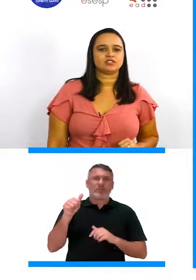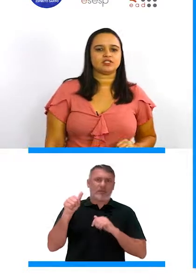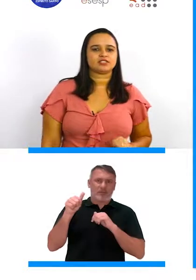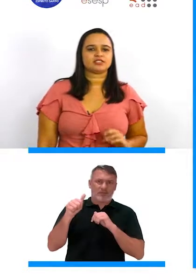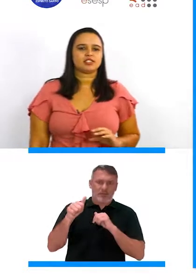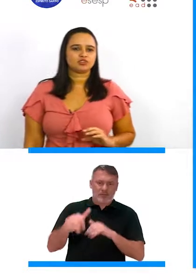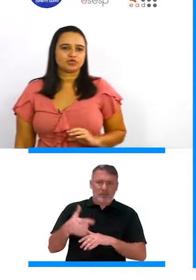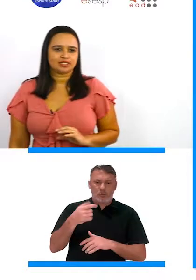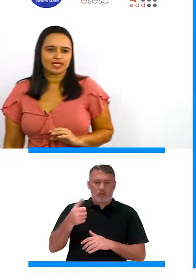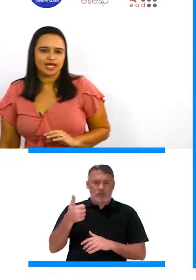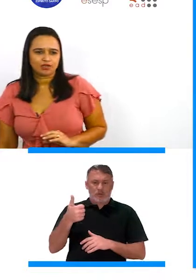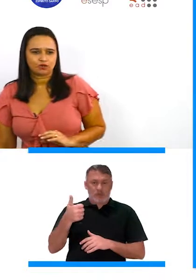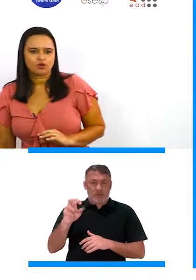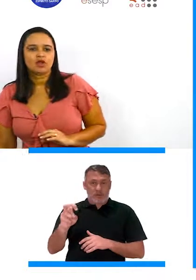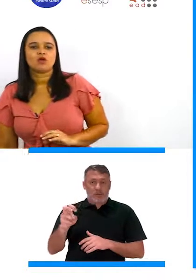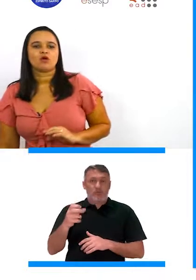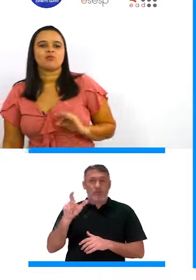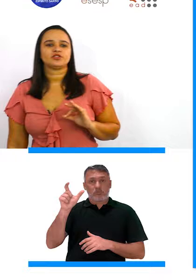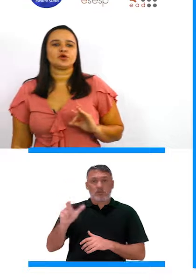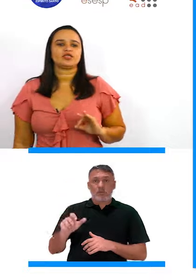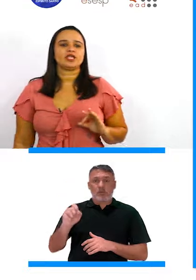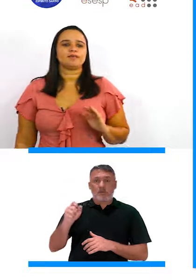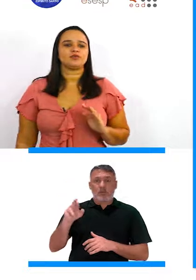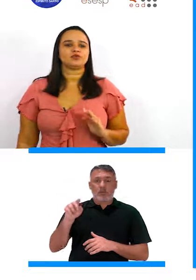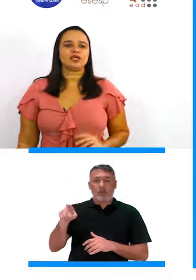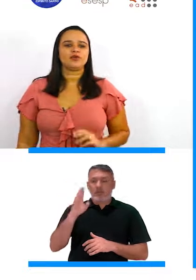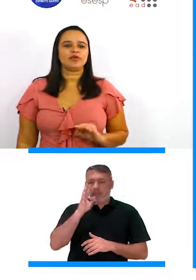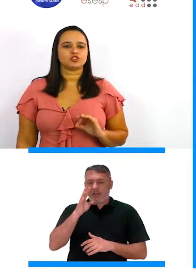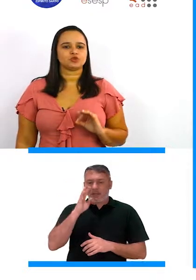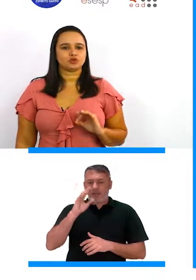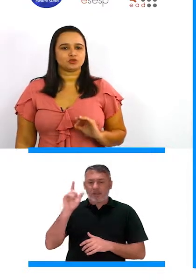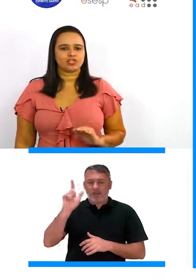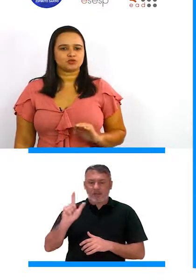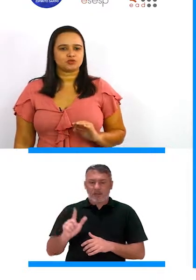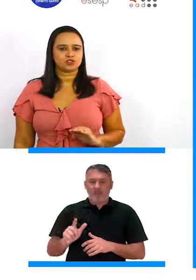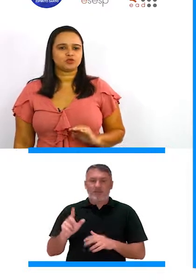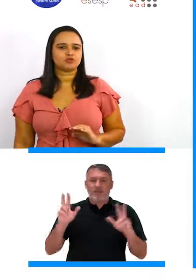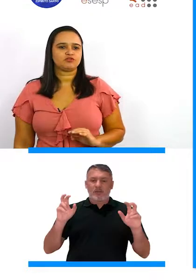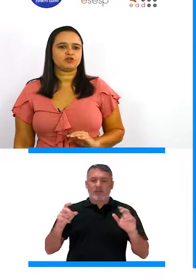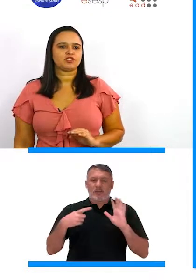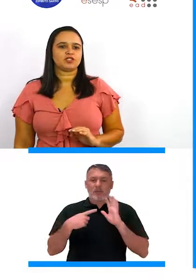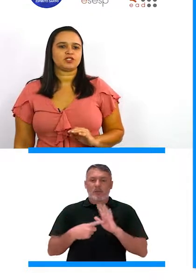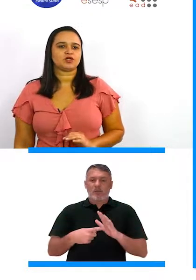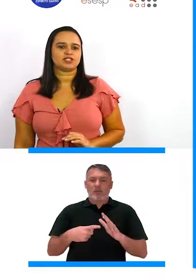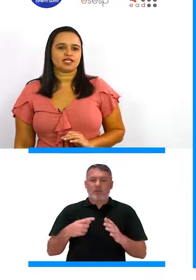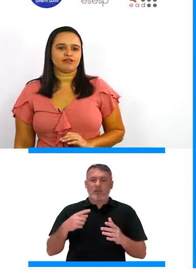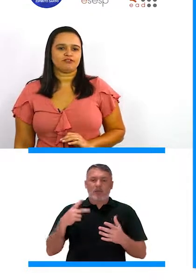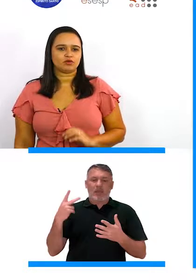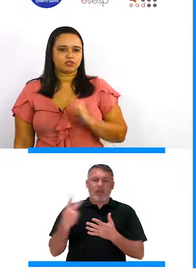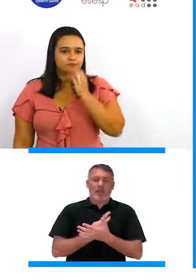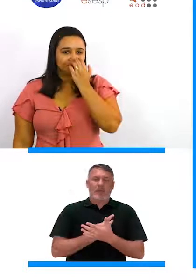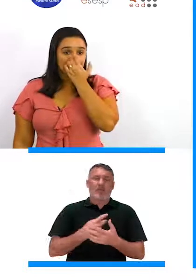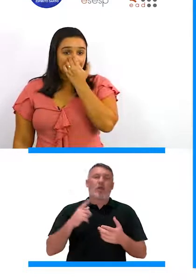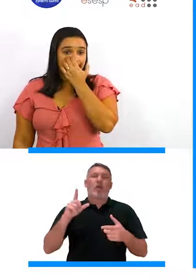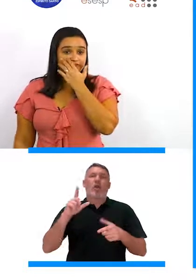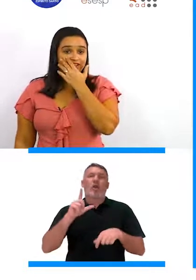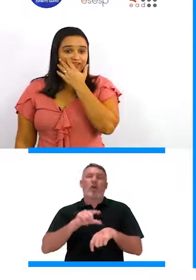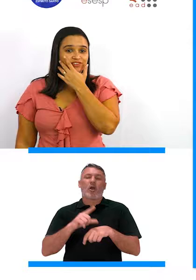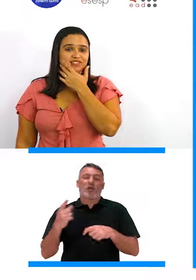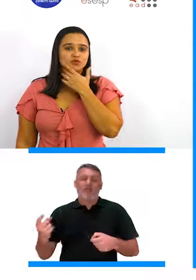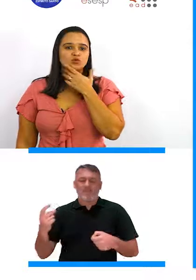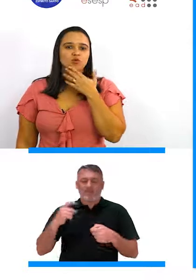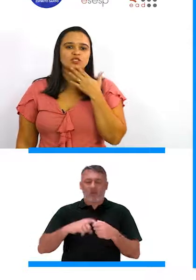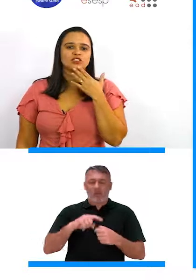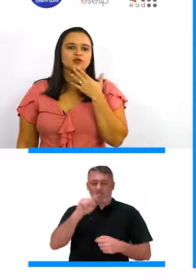Sérgio Rodrigues, crítico literário, comentou que apontar um erro de português no título do filme Que Horas Ela Volta